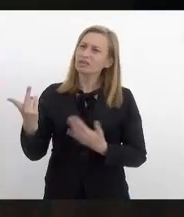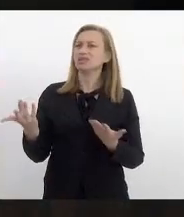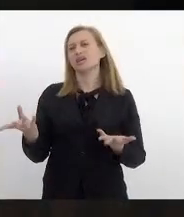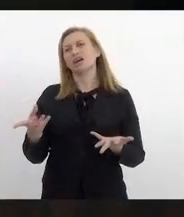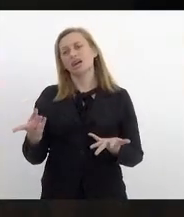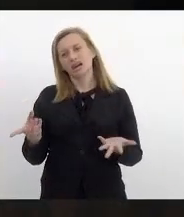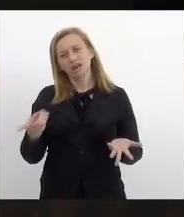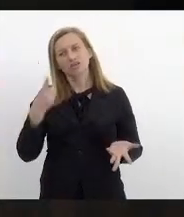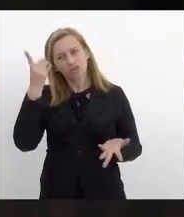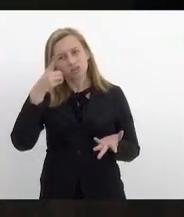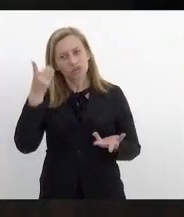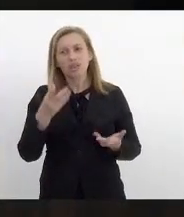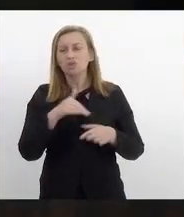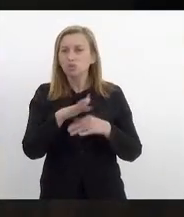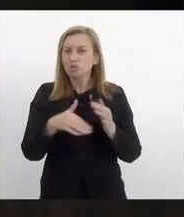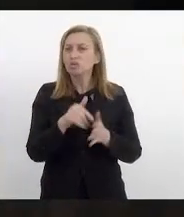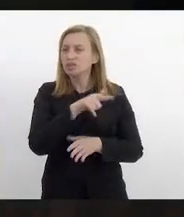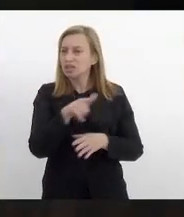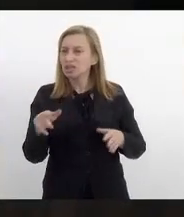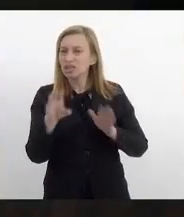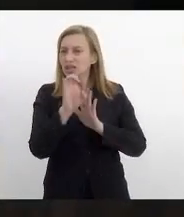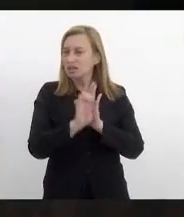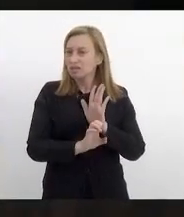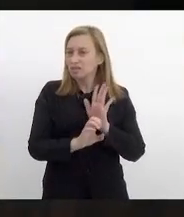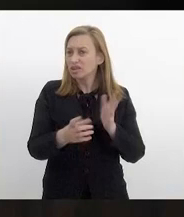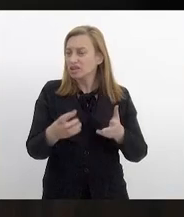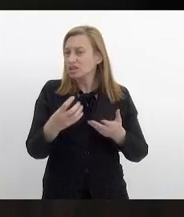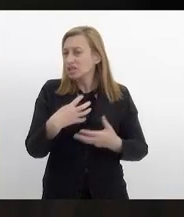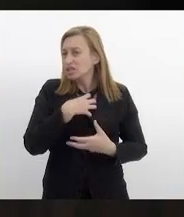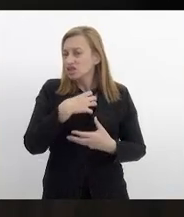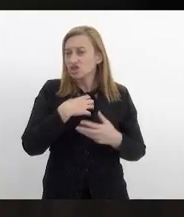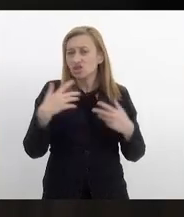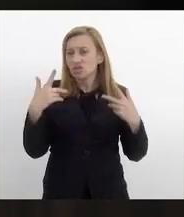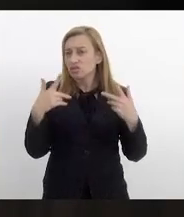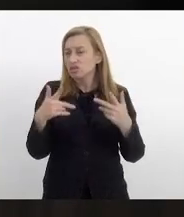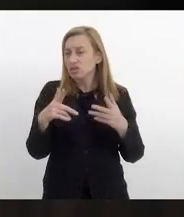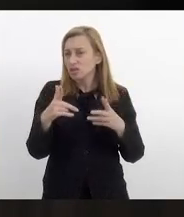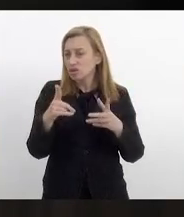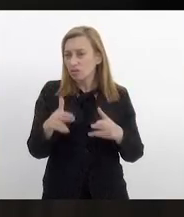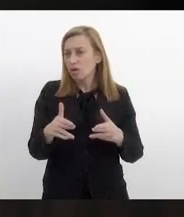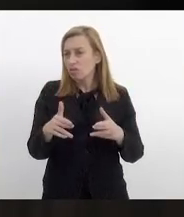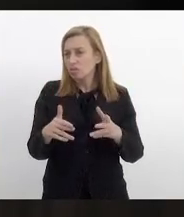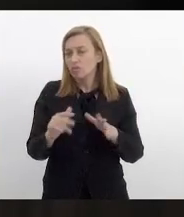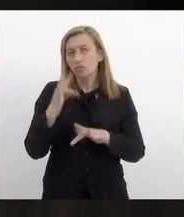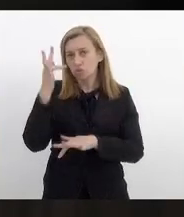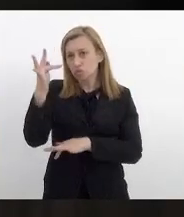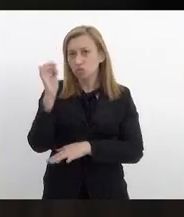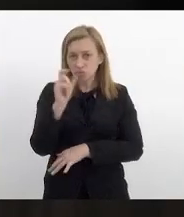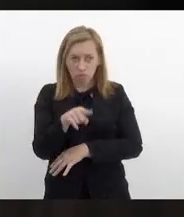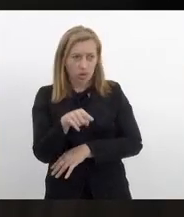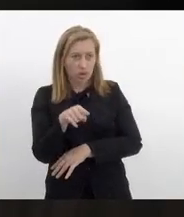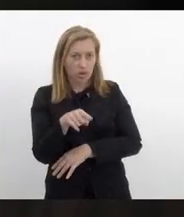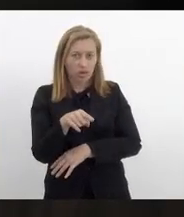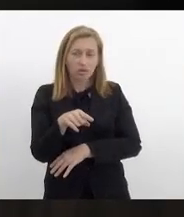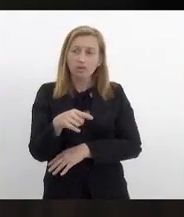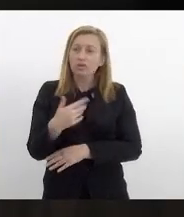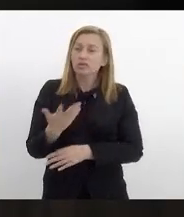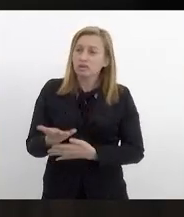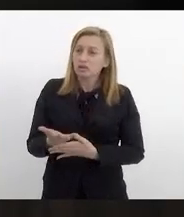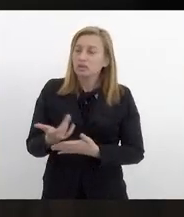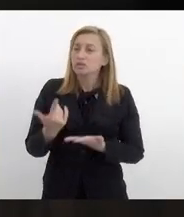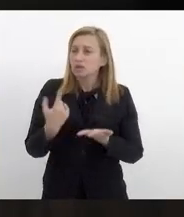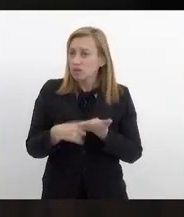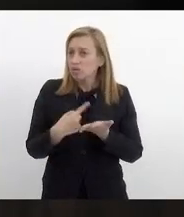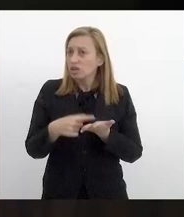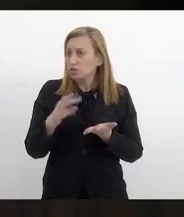plenário, que todos aqui fizeram emenda no mesmo sentido. De para valer para o futuro, não é isso? Não está tacitamente